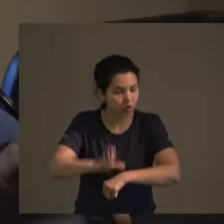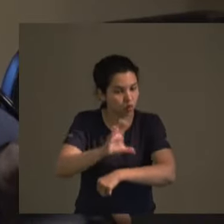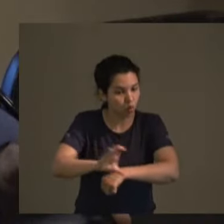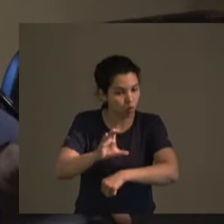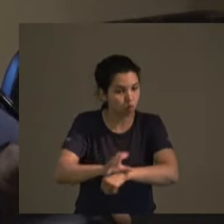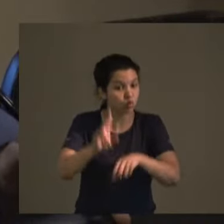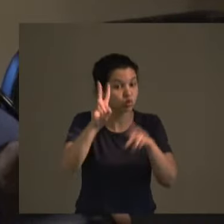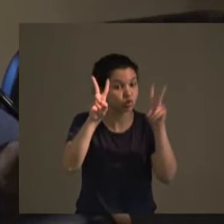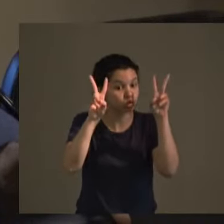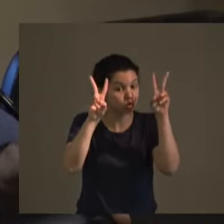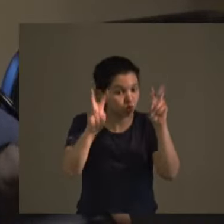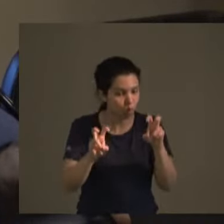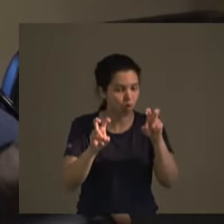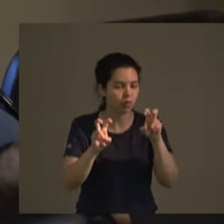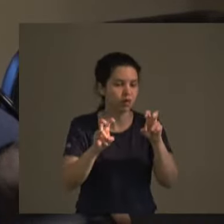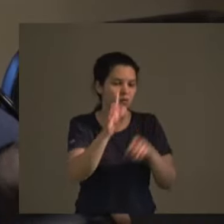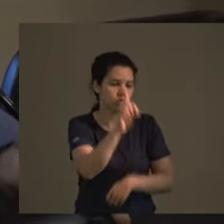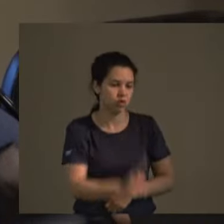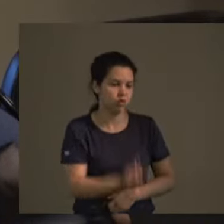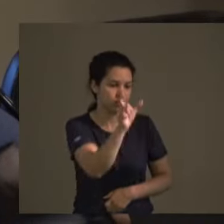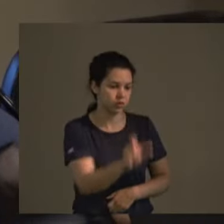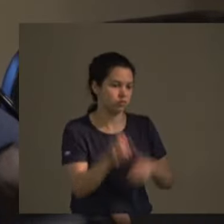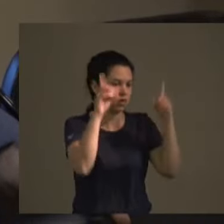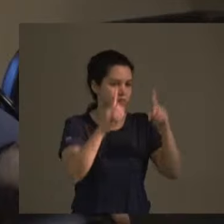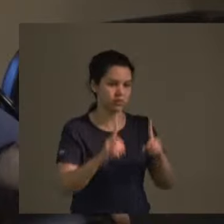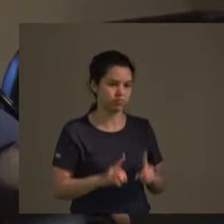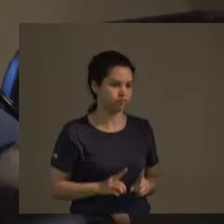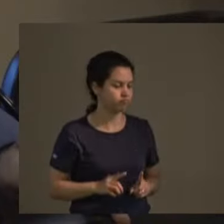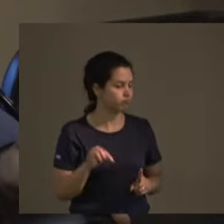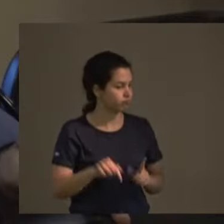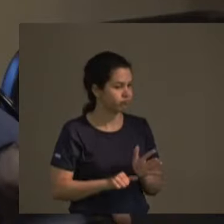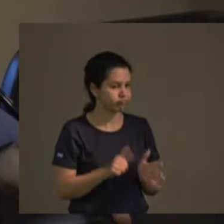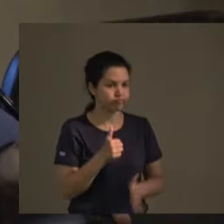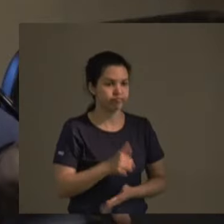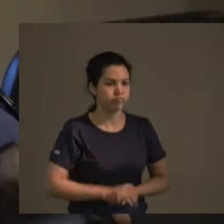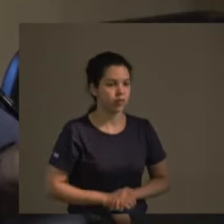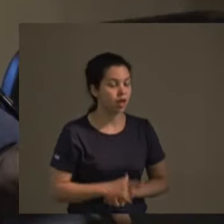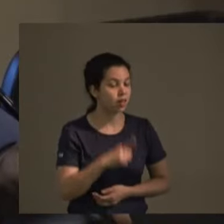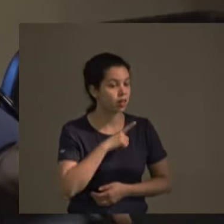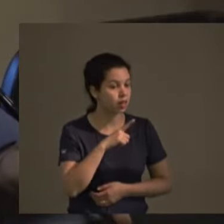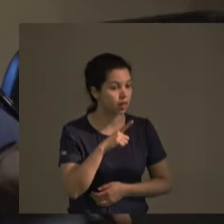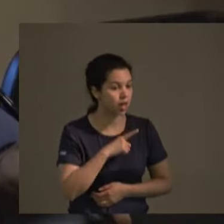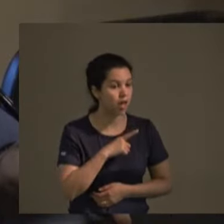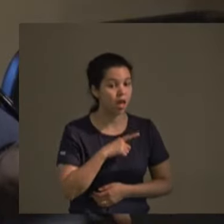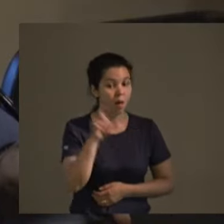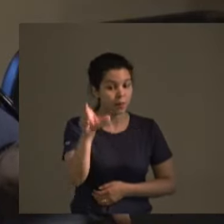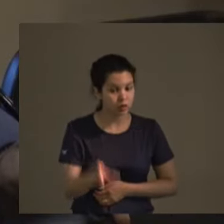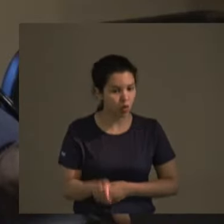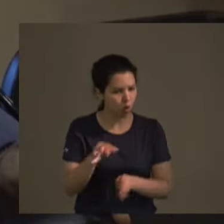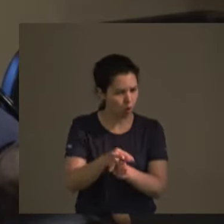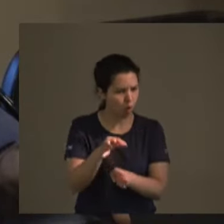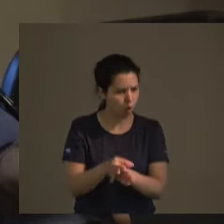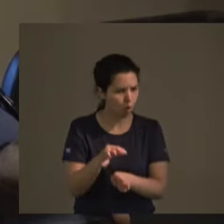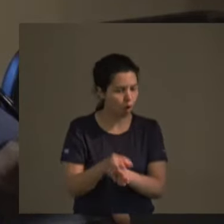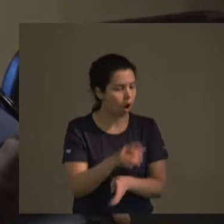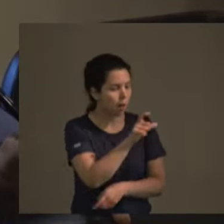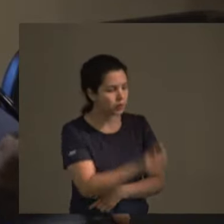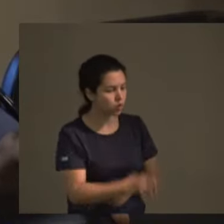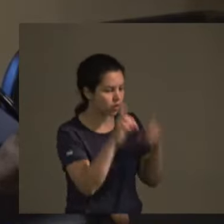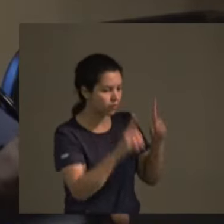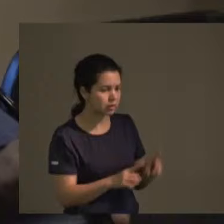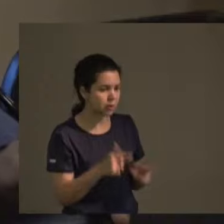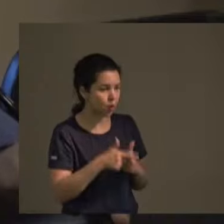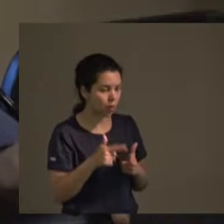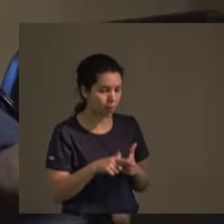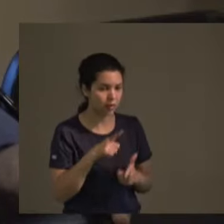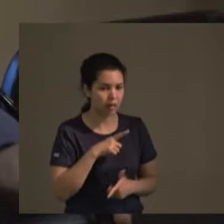criança com deficiência. Tá? E tem conselheiro que, quando tem um problema com a criança com deficiência, vai me perguntar como é que eu trato. Eu